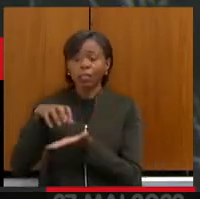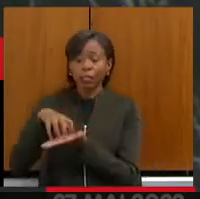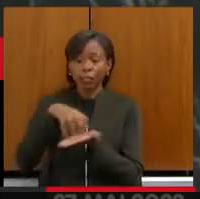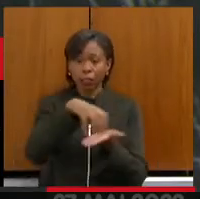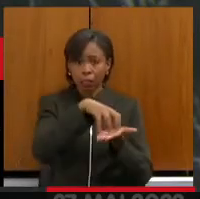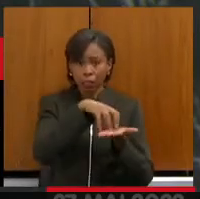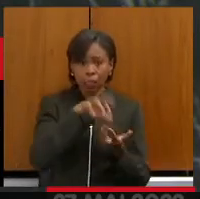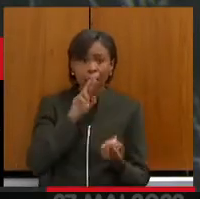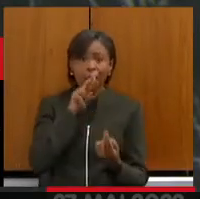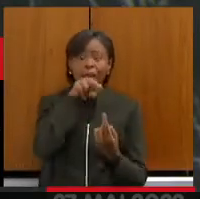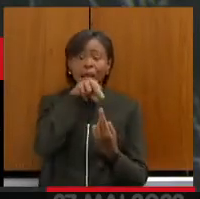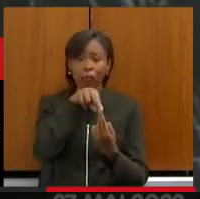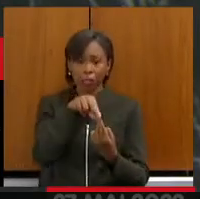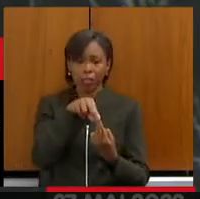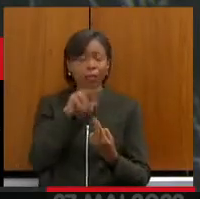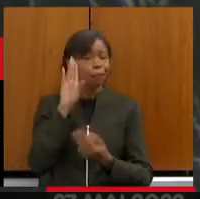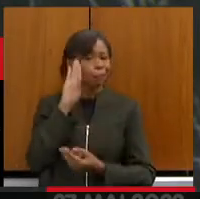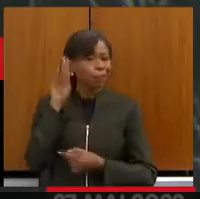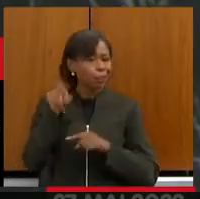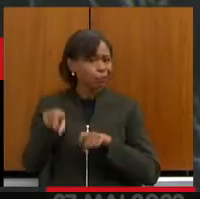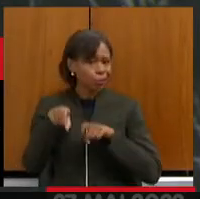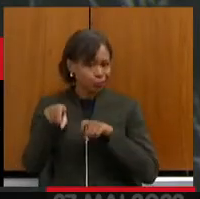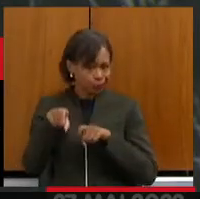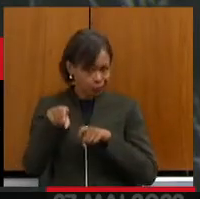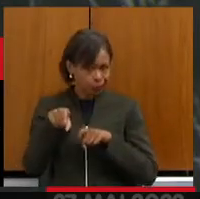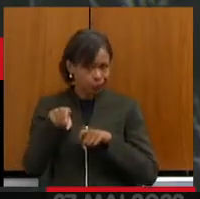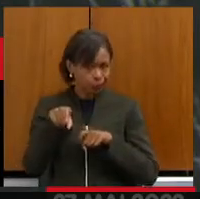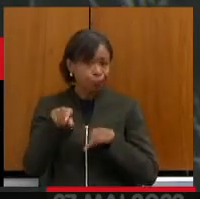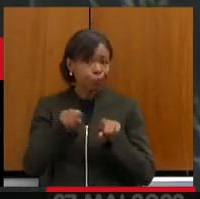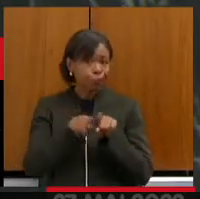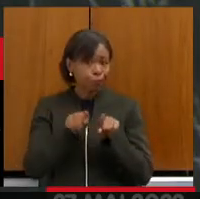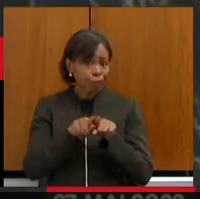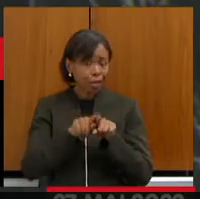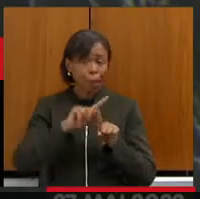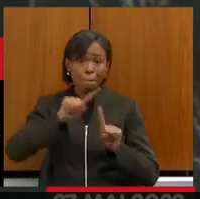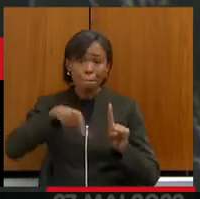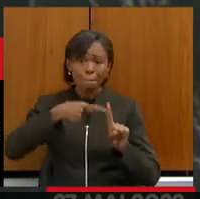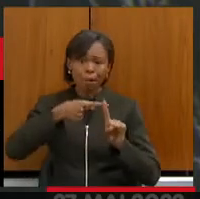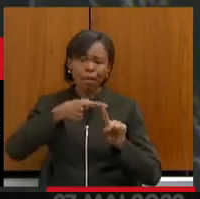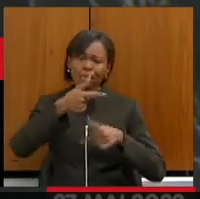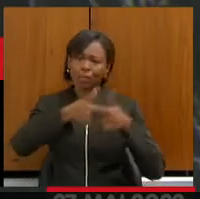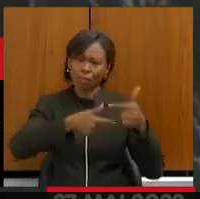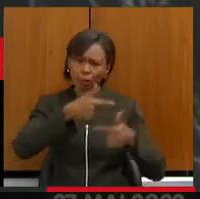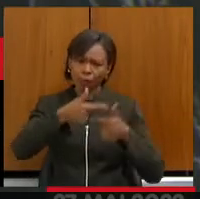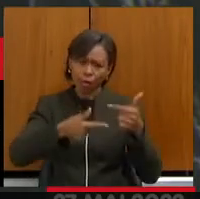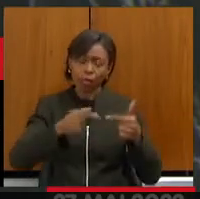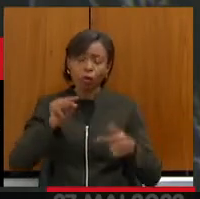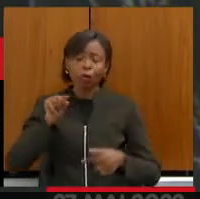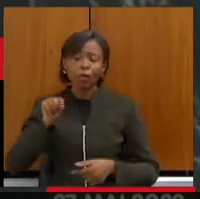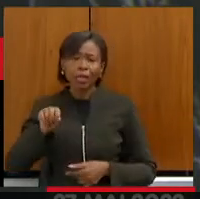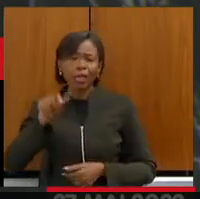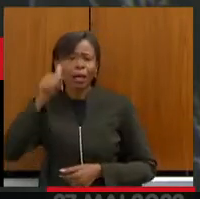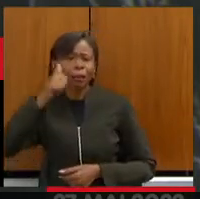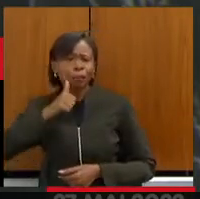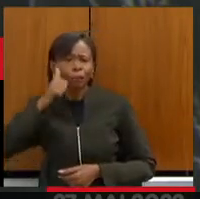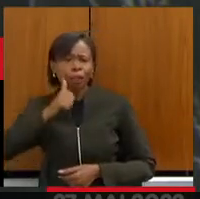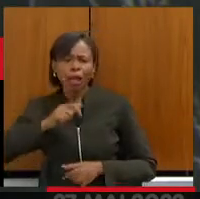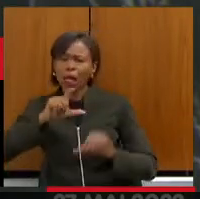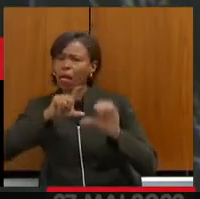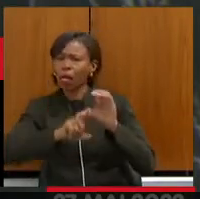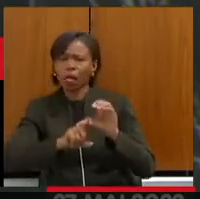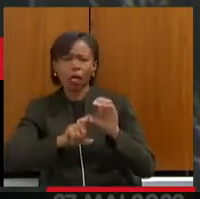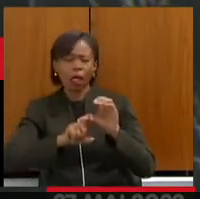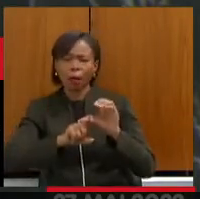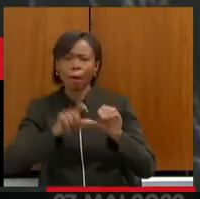e ampliação de oportunidades de emprego de modo a reduzir a dependência econômica das vítimas em relação